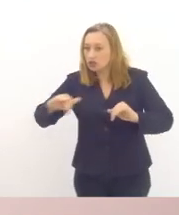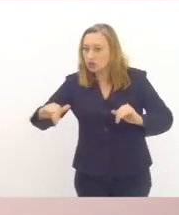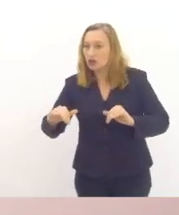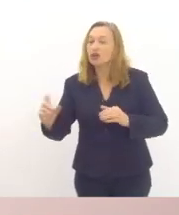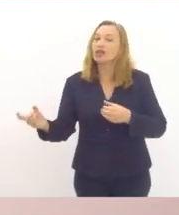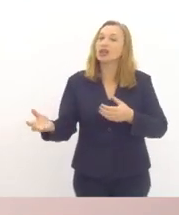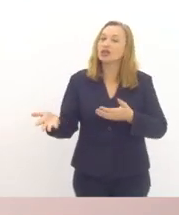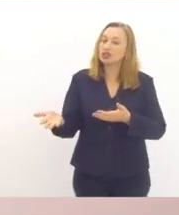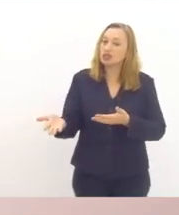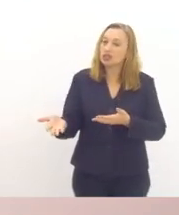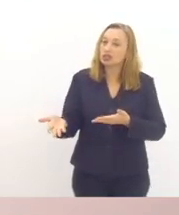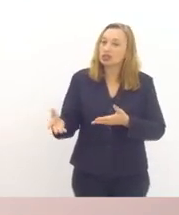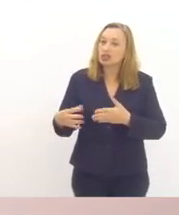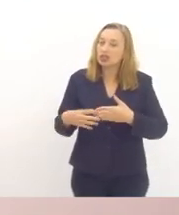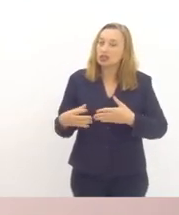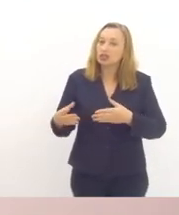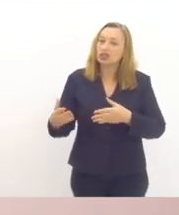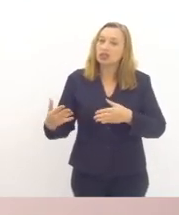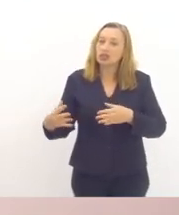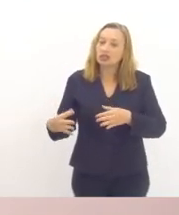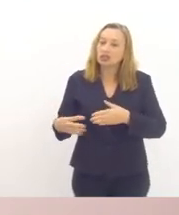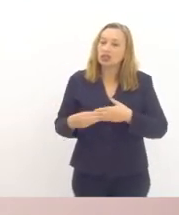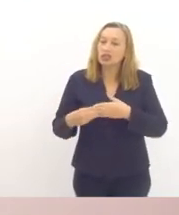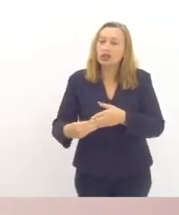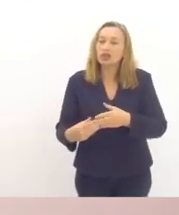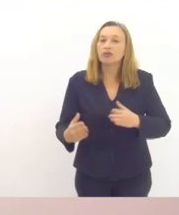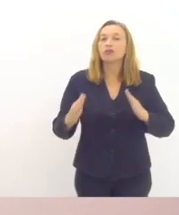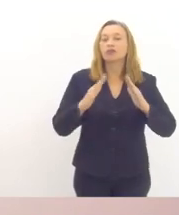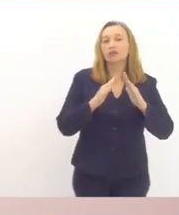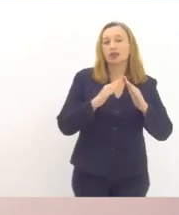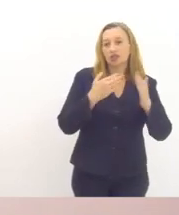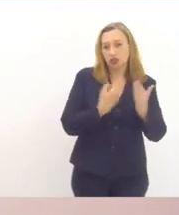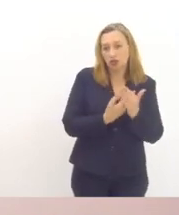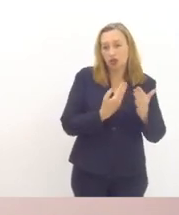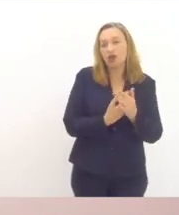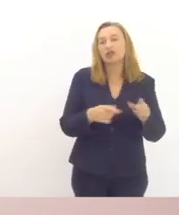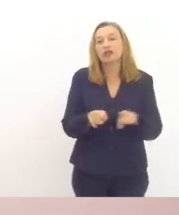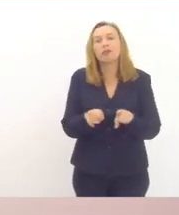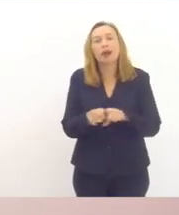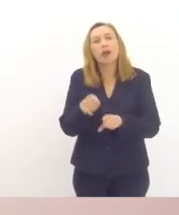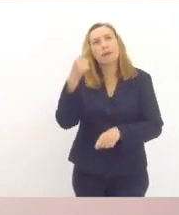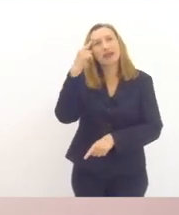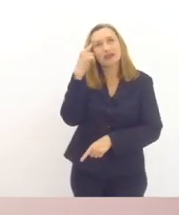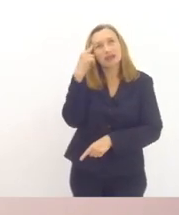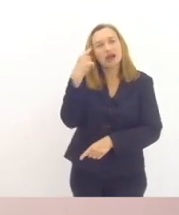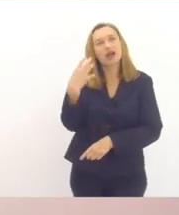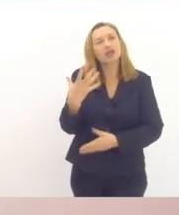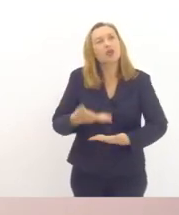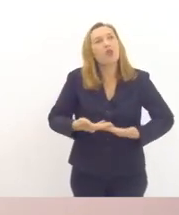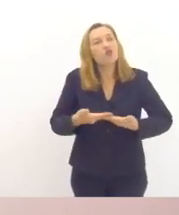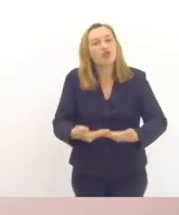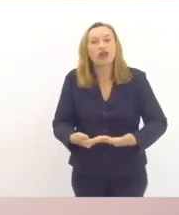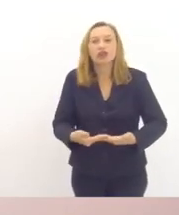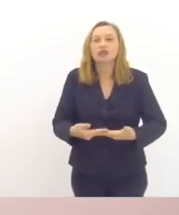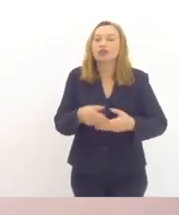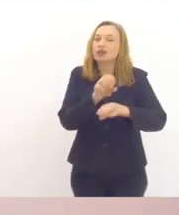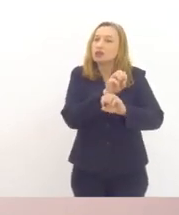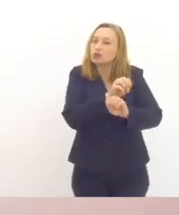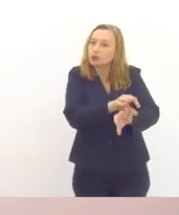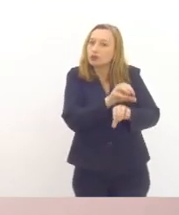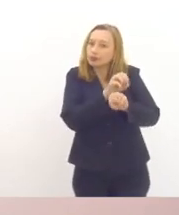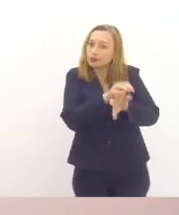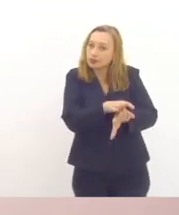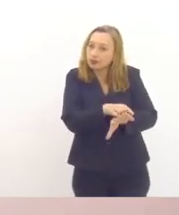estas culturas todas para dentro da escola. Neste sentido, pensar a oferta de